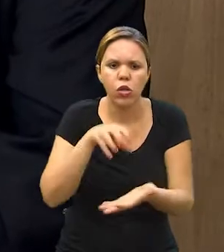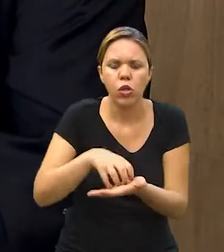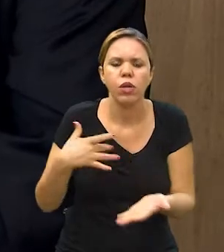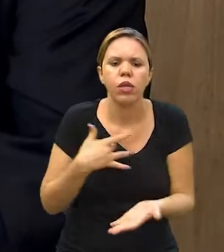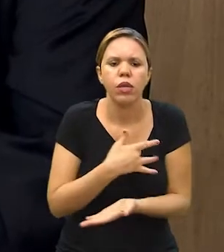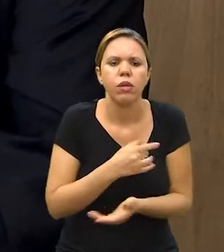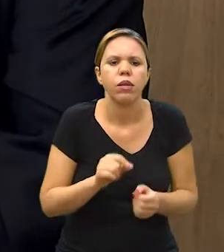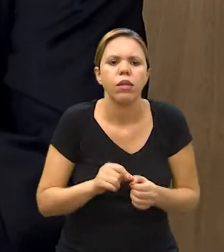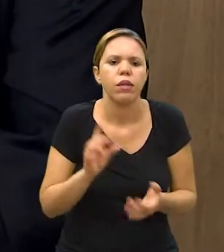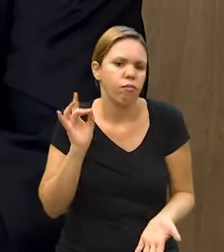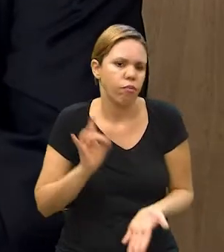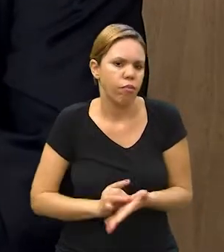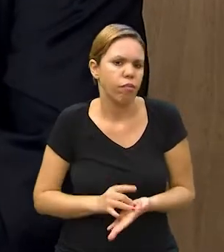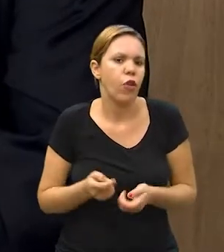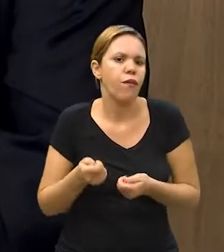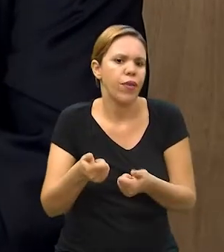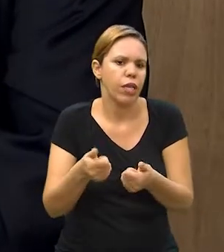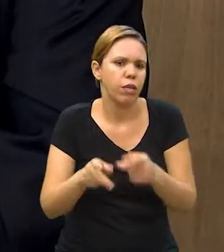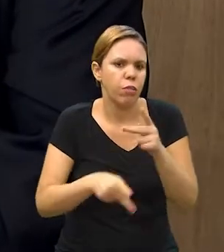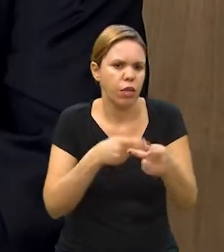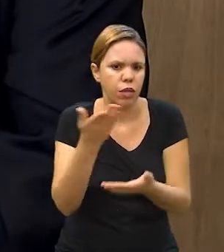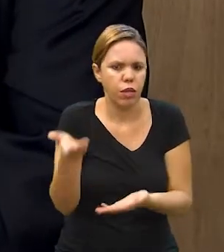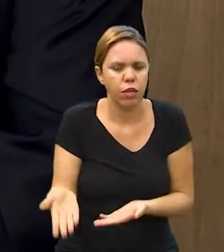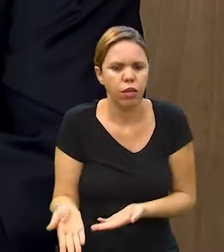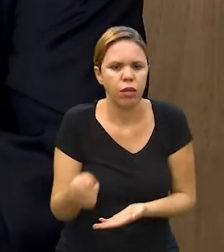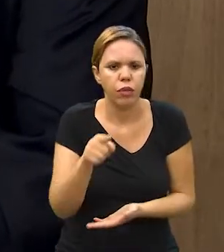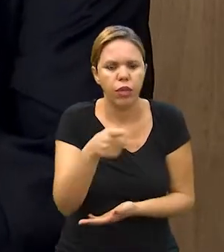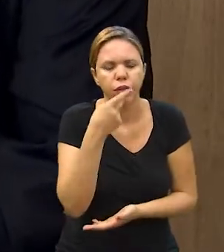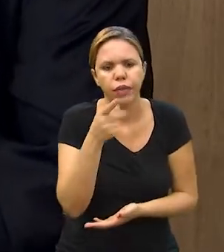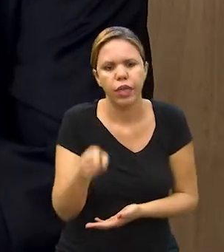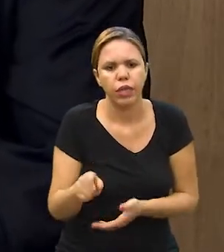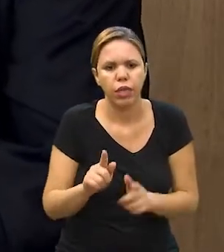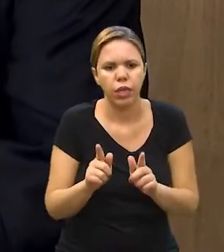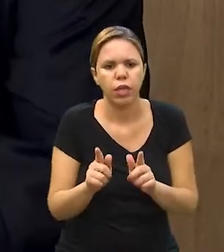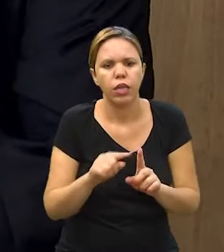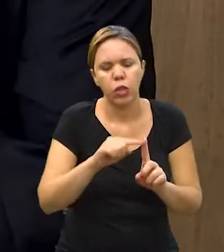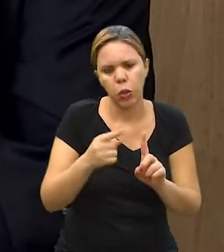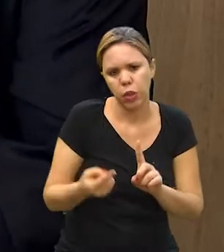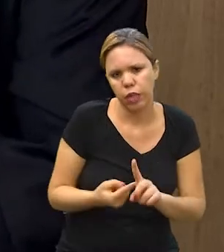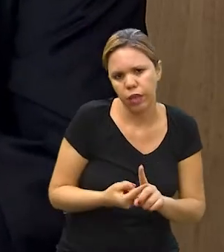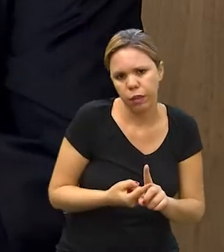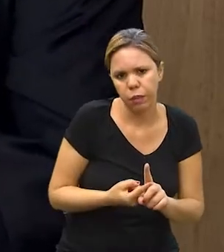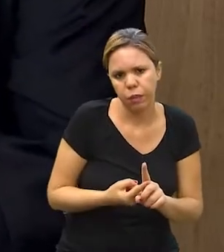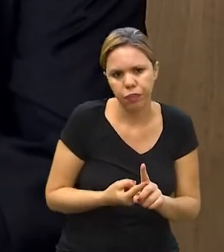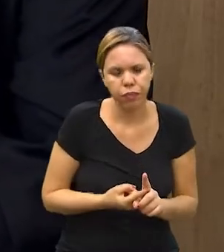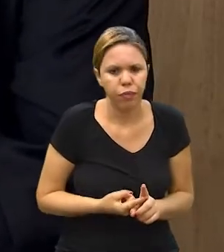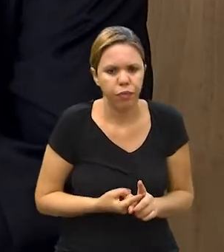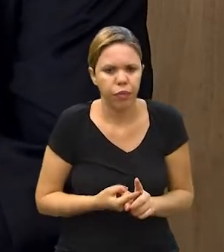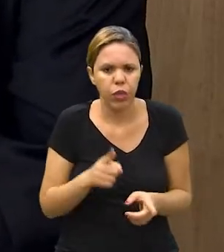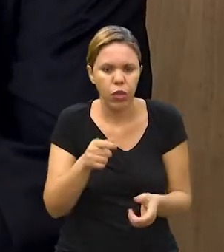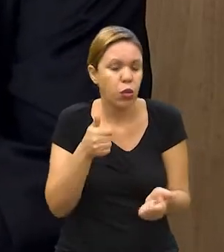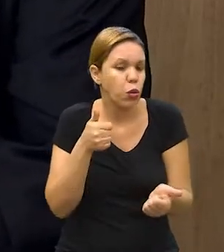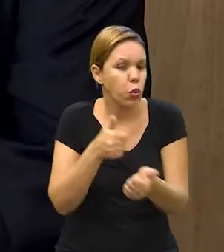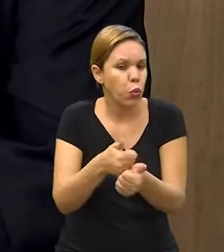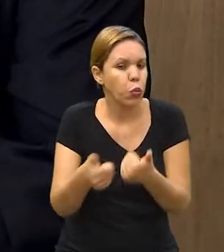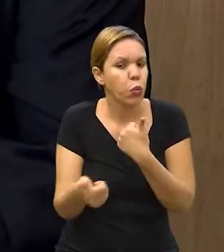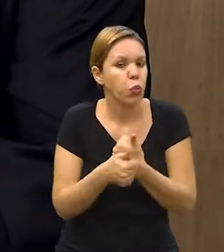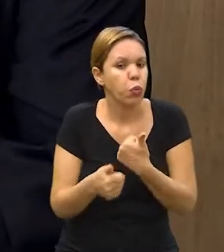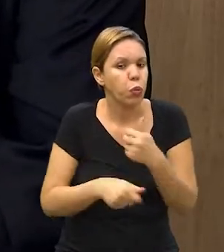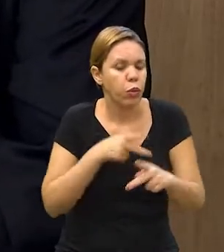pode realmente oferecer para aquela pessoa, que nem você disse, a gestante, o senhor que acompanha de